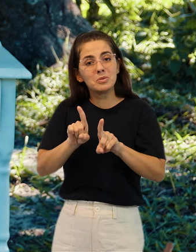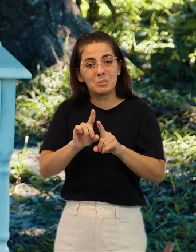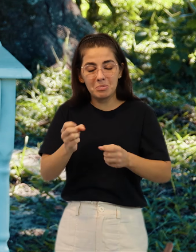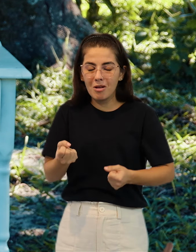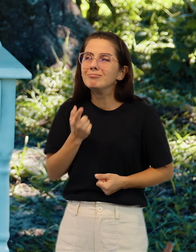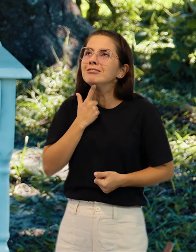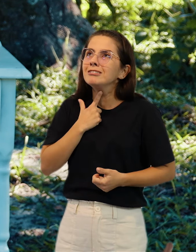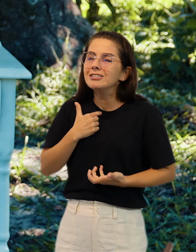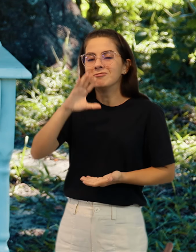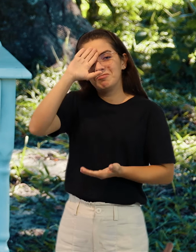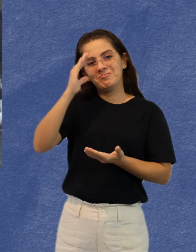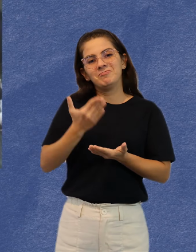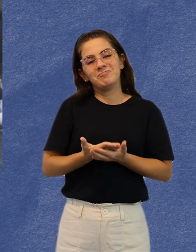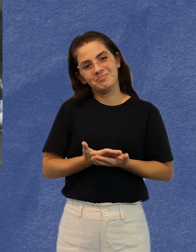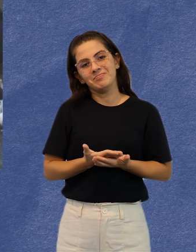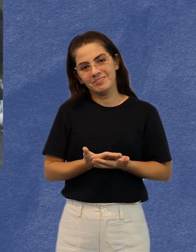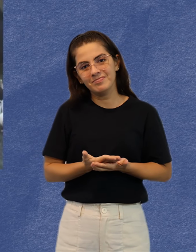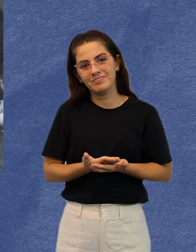motiva mais a gente.